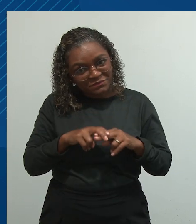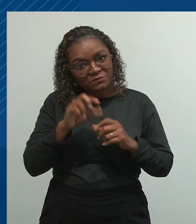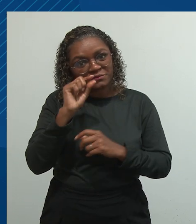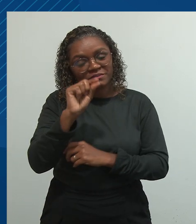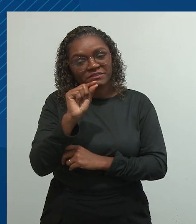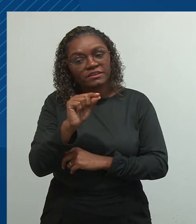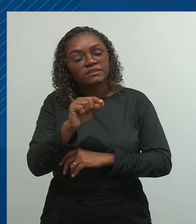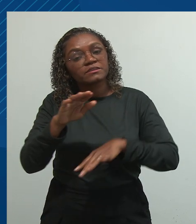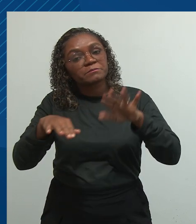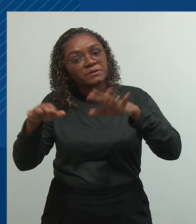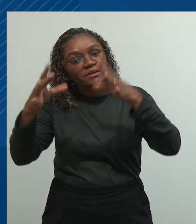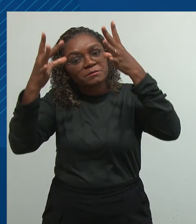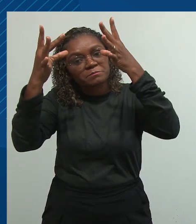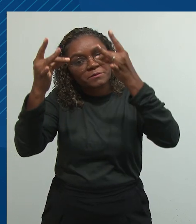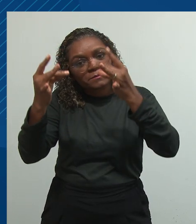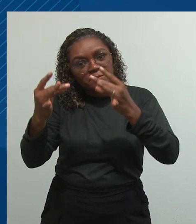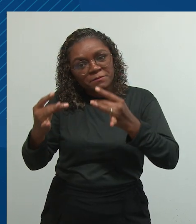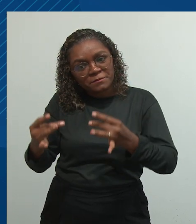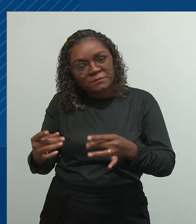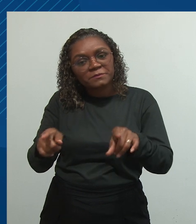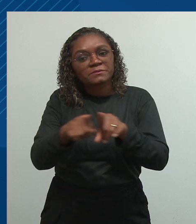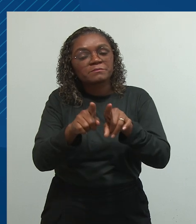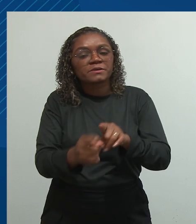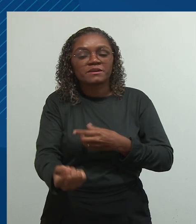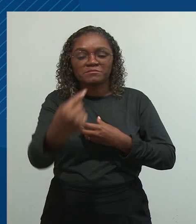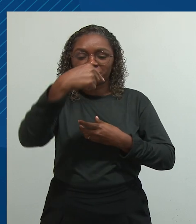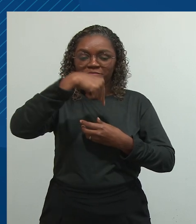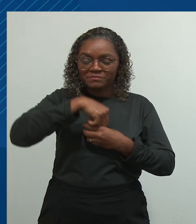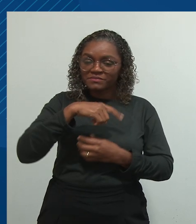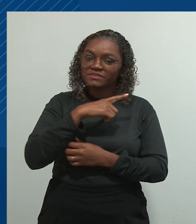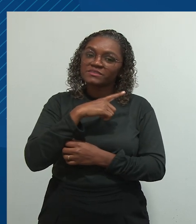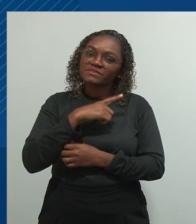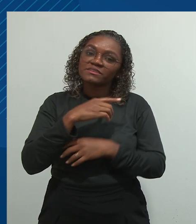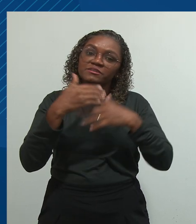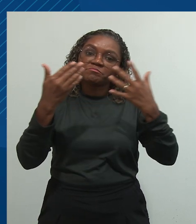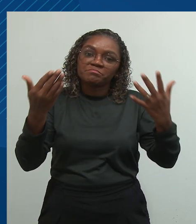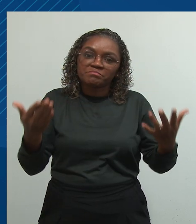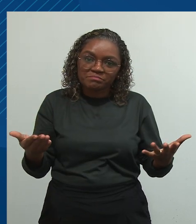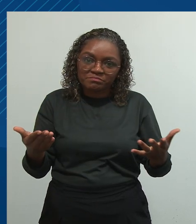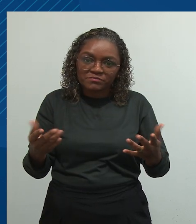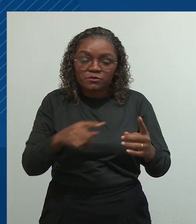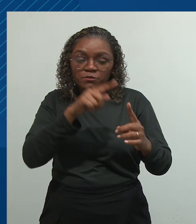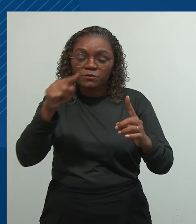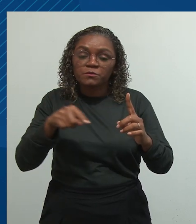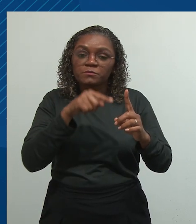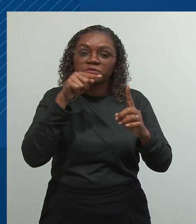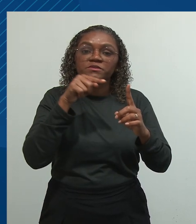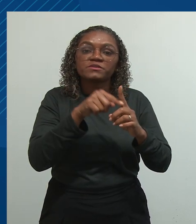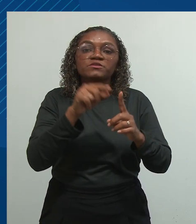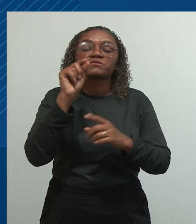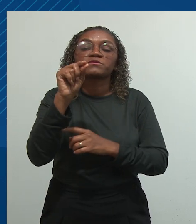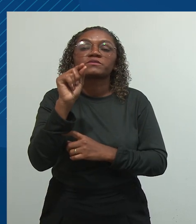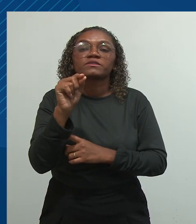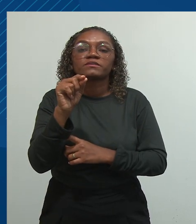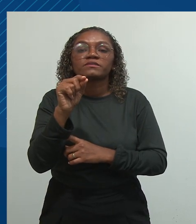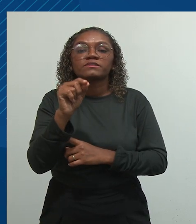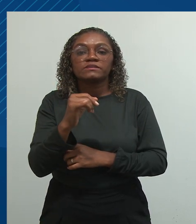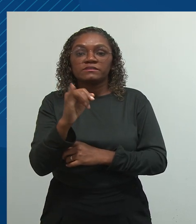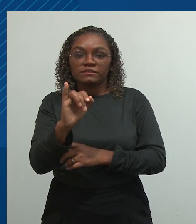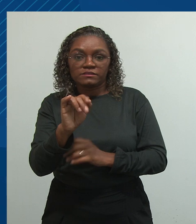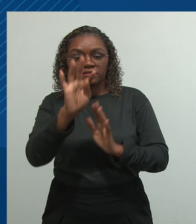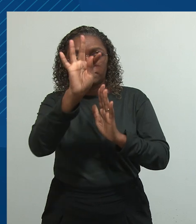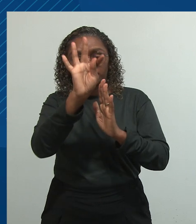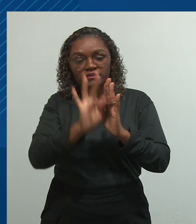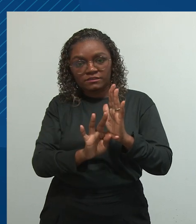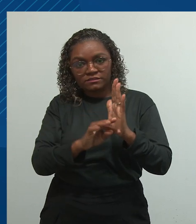tem esses campos também da descrição e das suas subjetividades. Esse é o grande objetivo também quando você escreve um